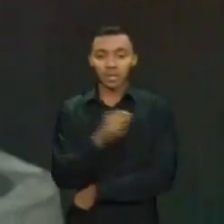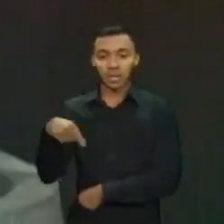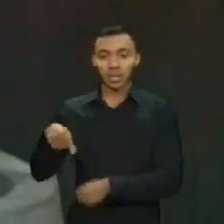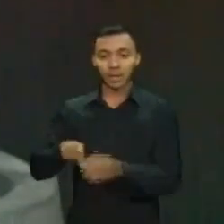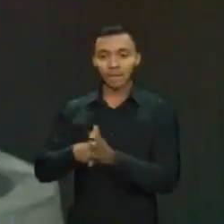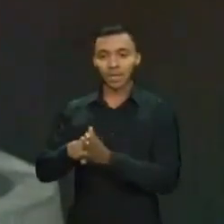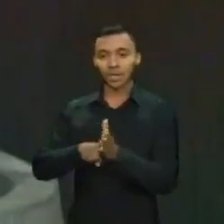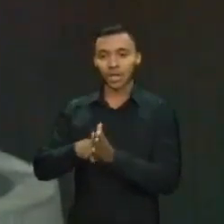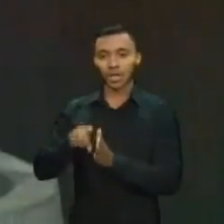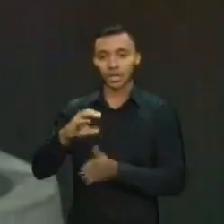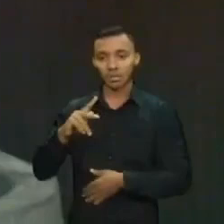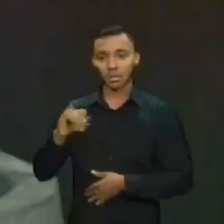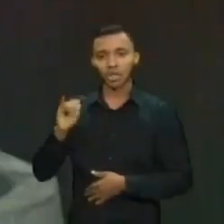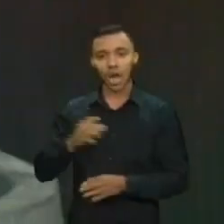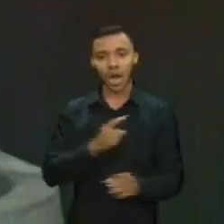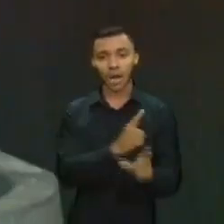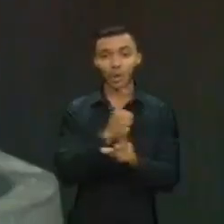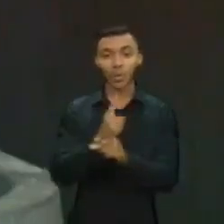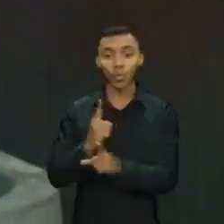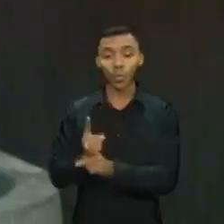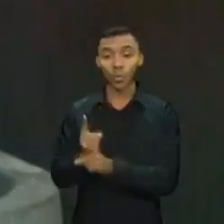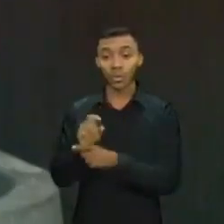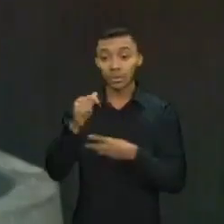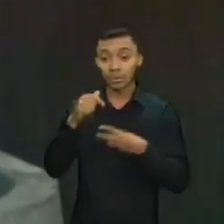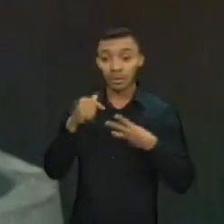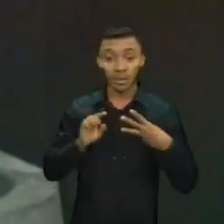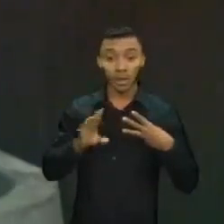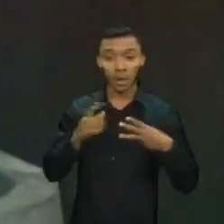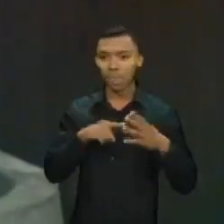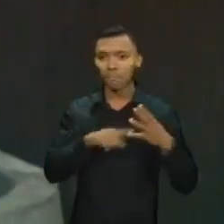descobrindo. Mas mais do que isso, o derretimento da economia do país.